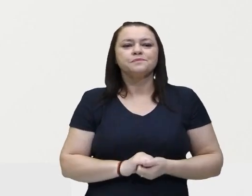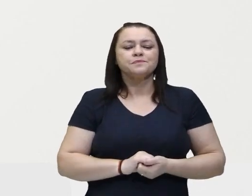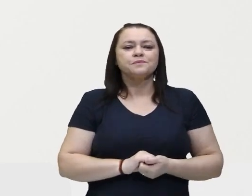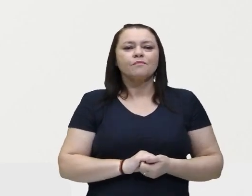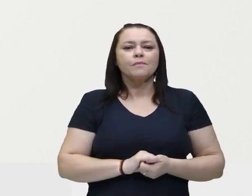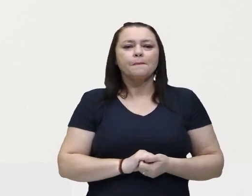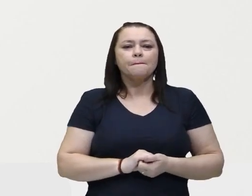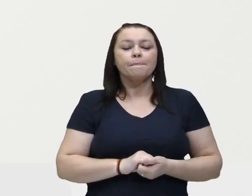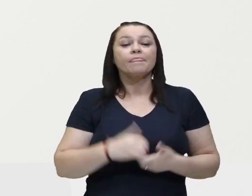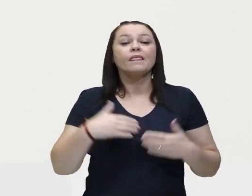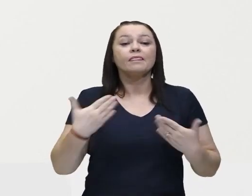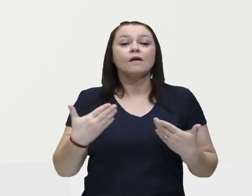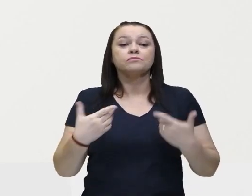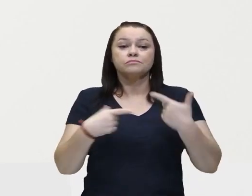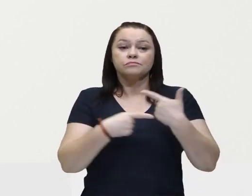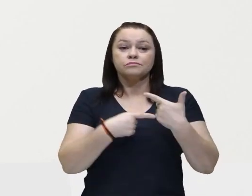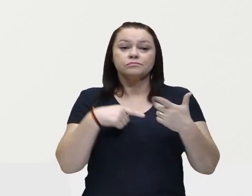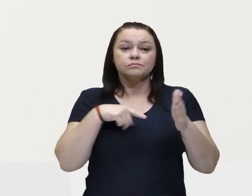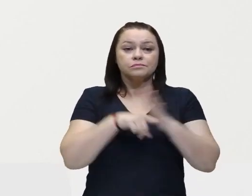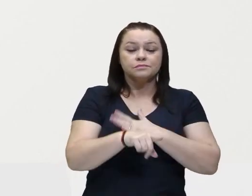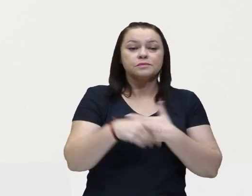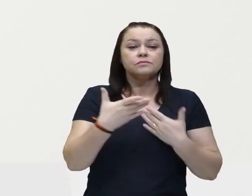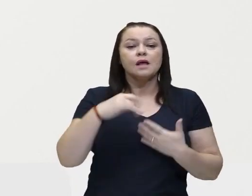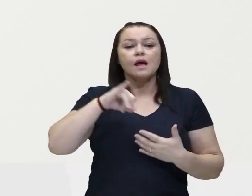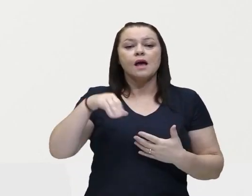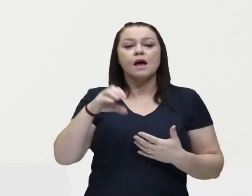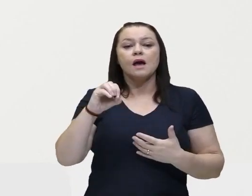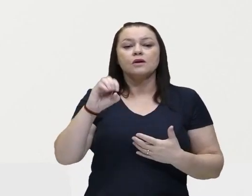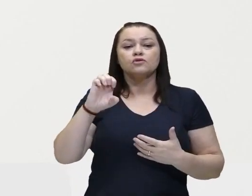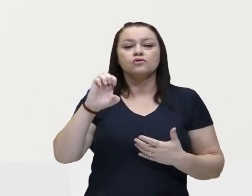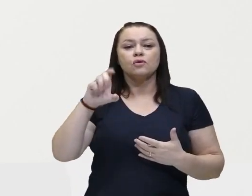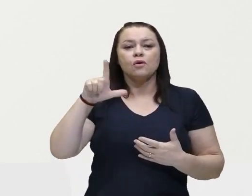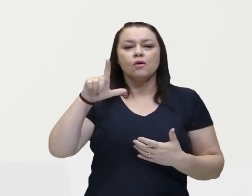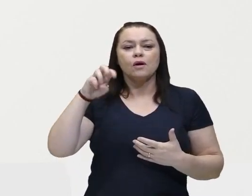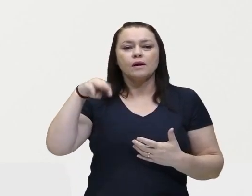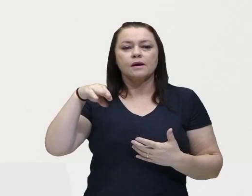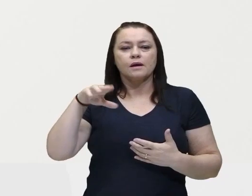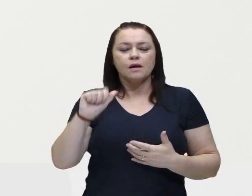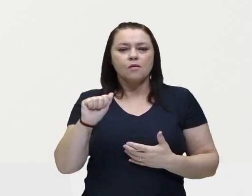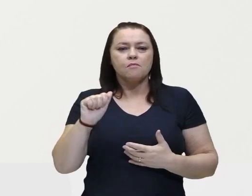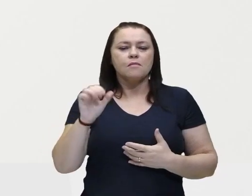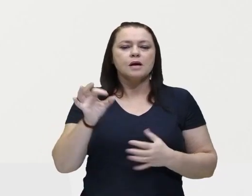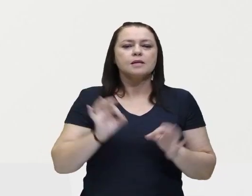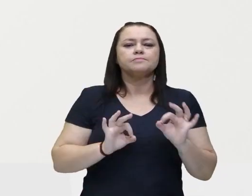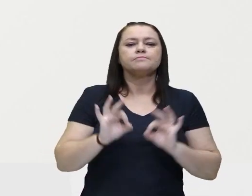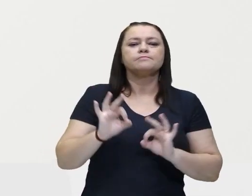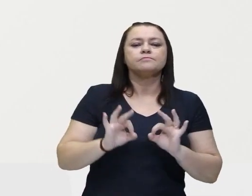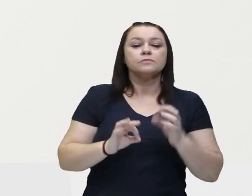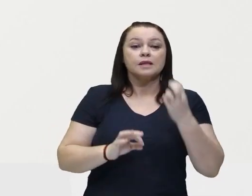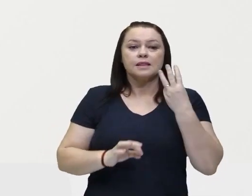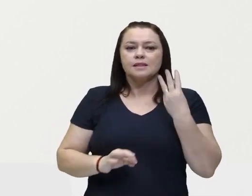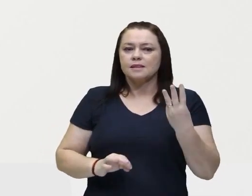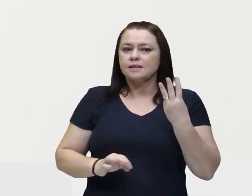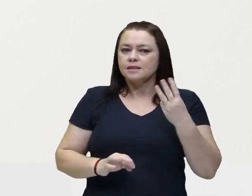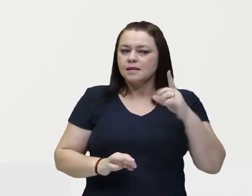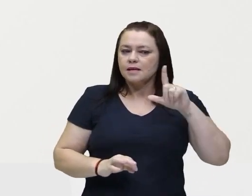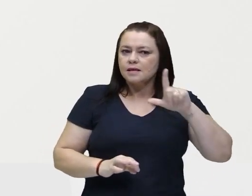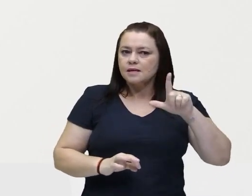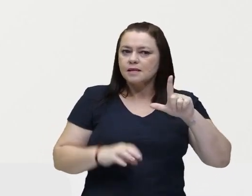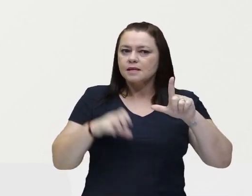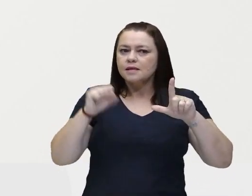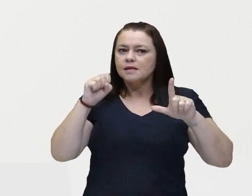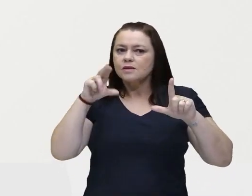Bom, no segundo problema, a Joelma preparou o quê? 3 litros de